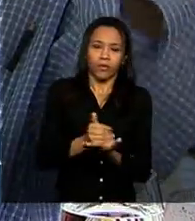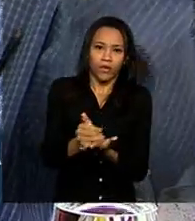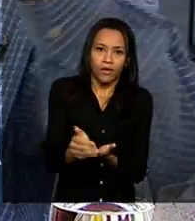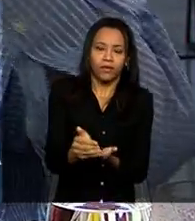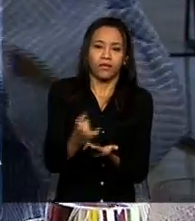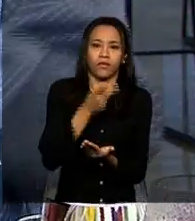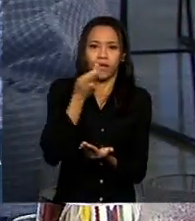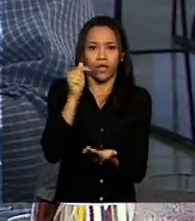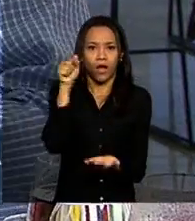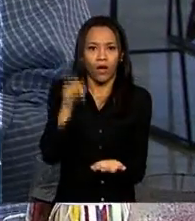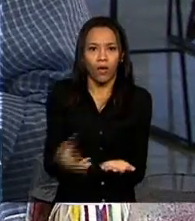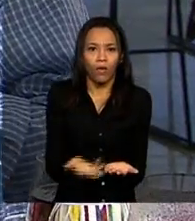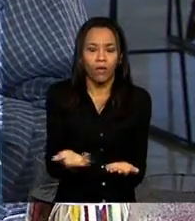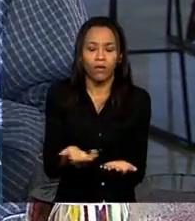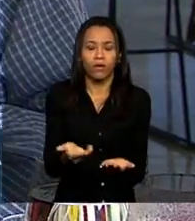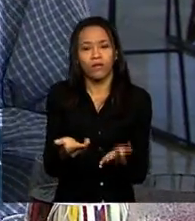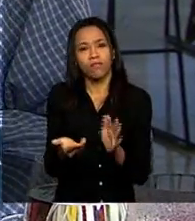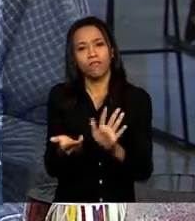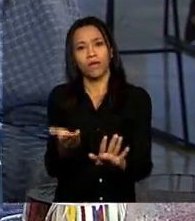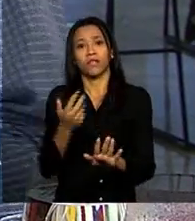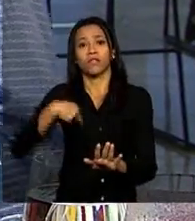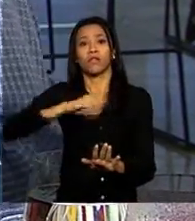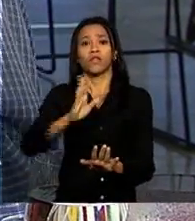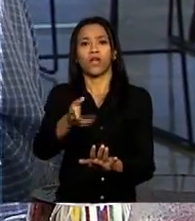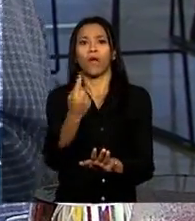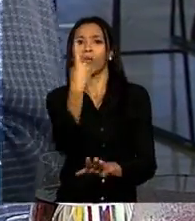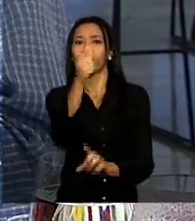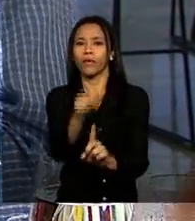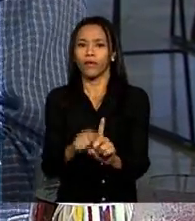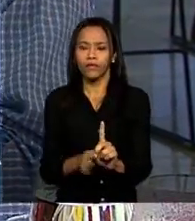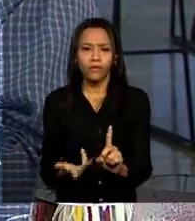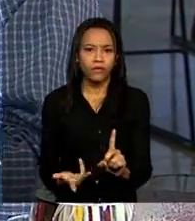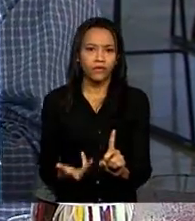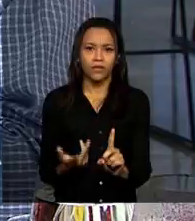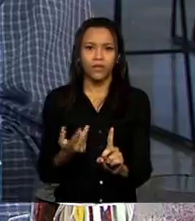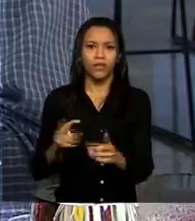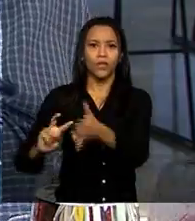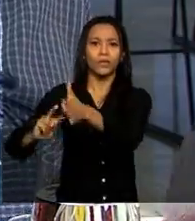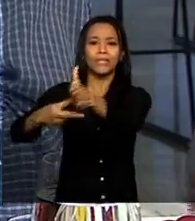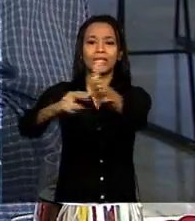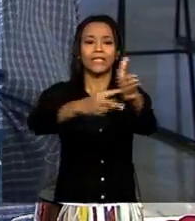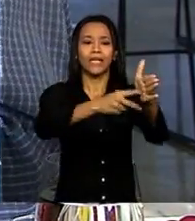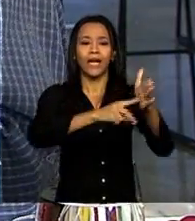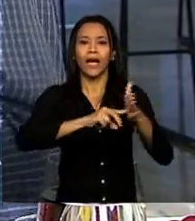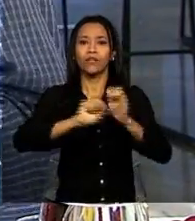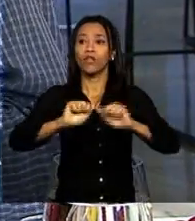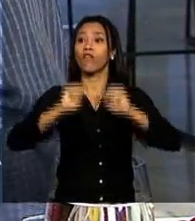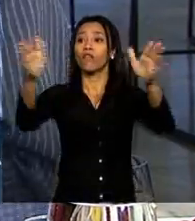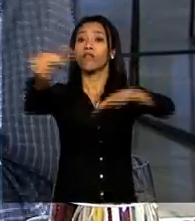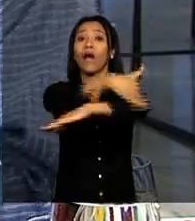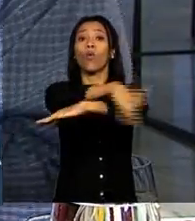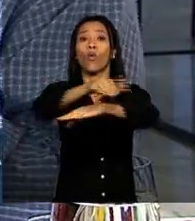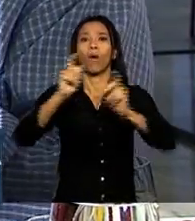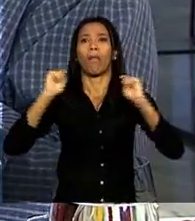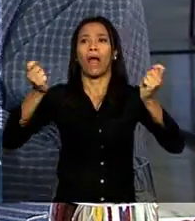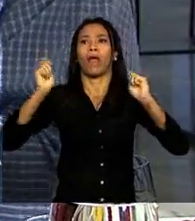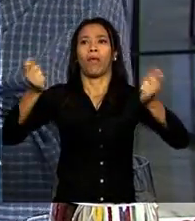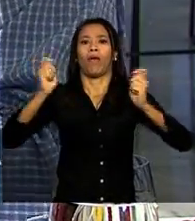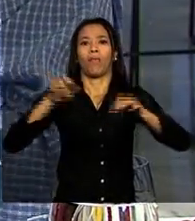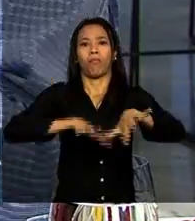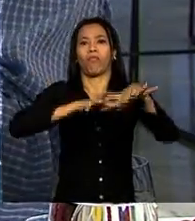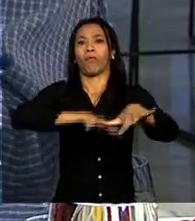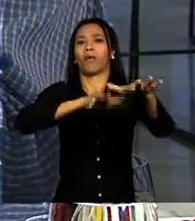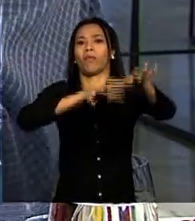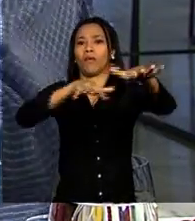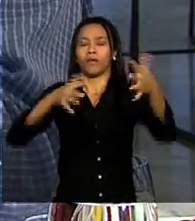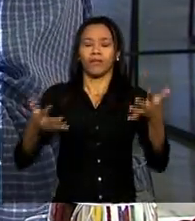pessoas falando agora mas assim já estamos assim ao mê e assim os sindicatos estão fazendo protesto na rua uma coisa meio sabe